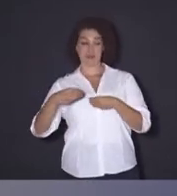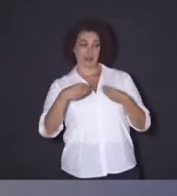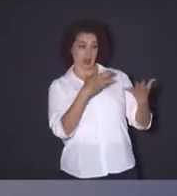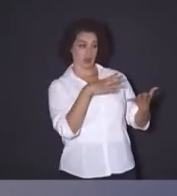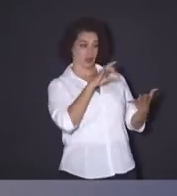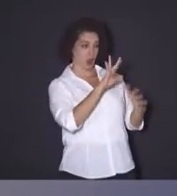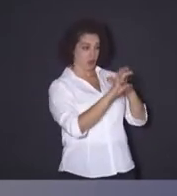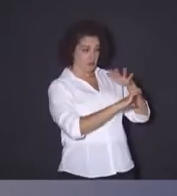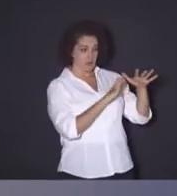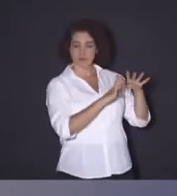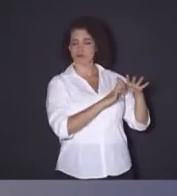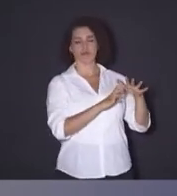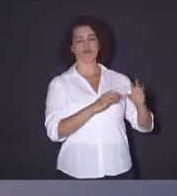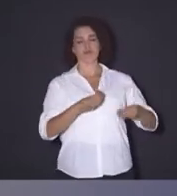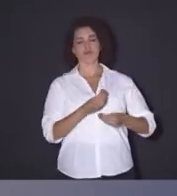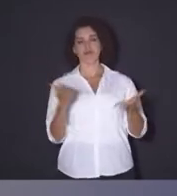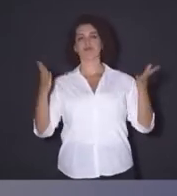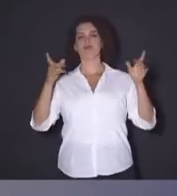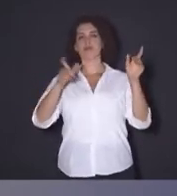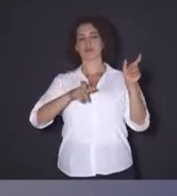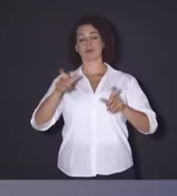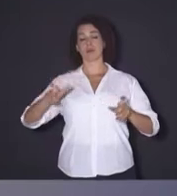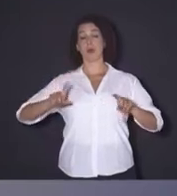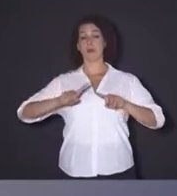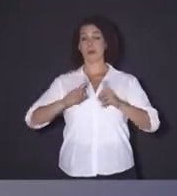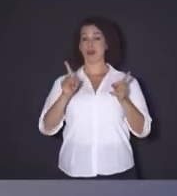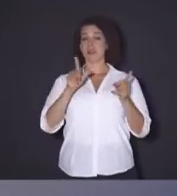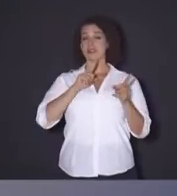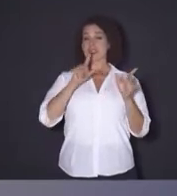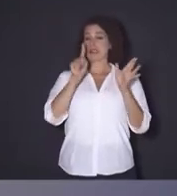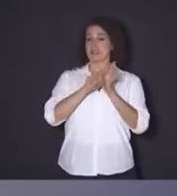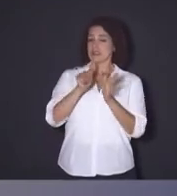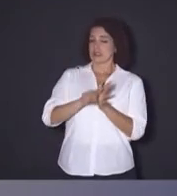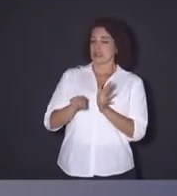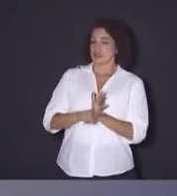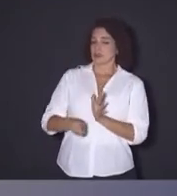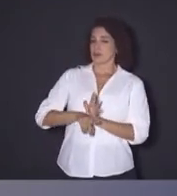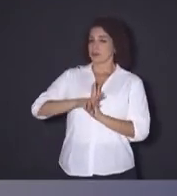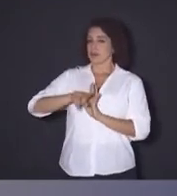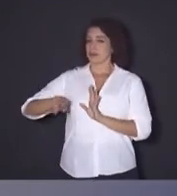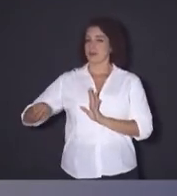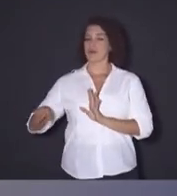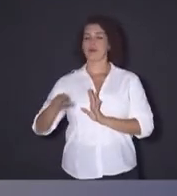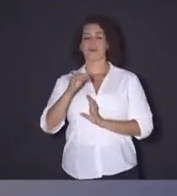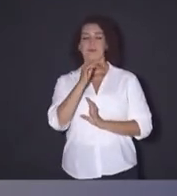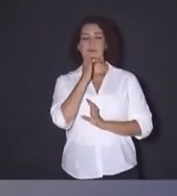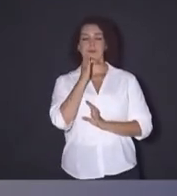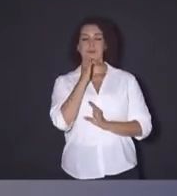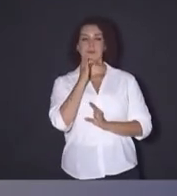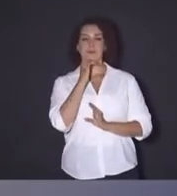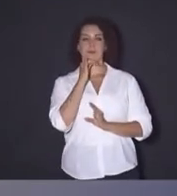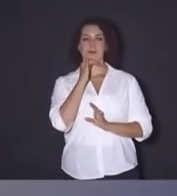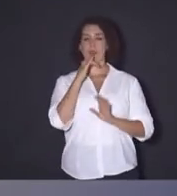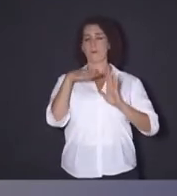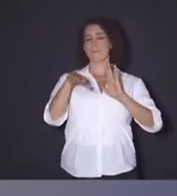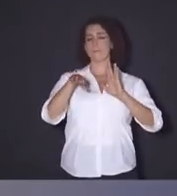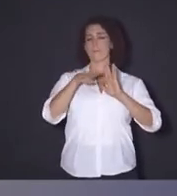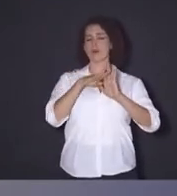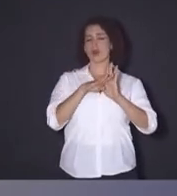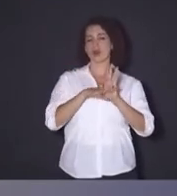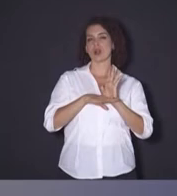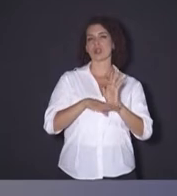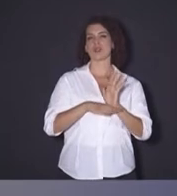Mas isso vem carregado de uma série de questionamentos, a exemplo de projetos que se colocam de maneira totalizante,